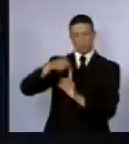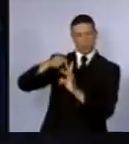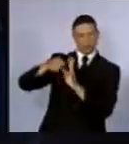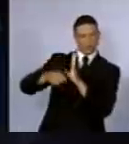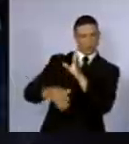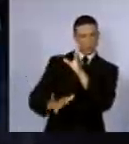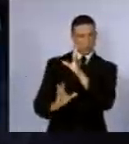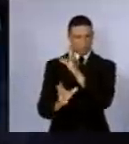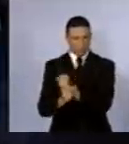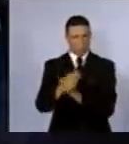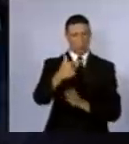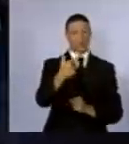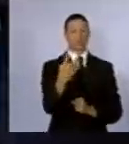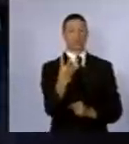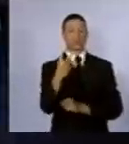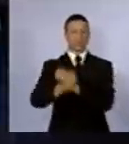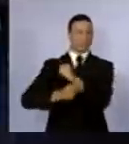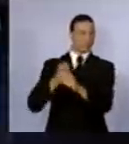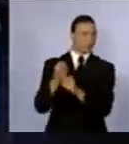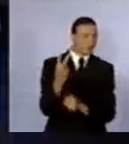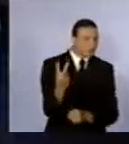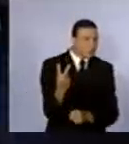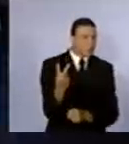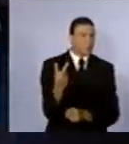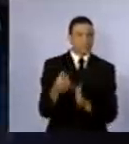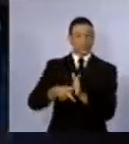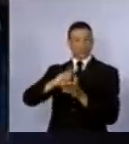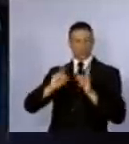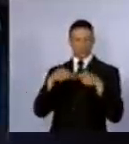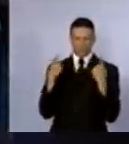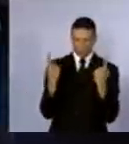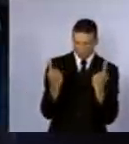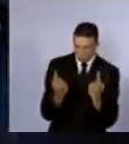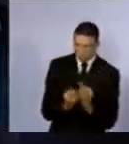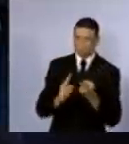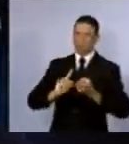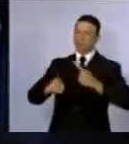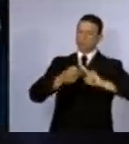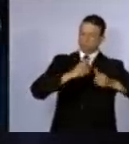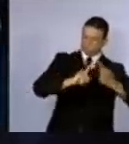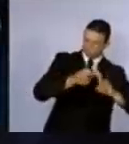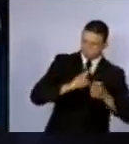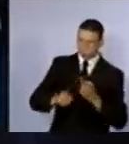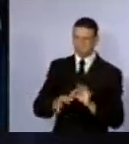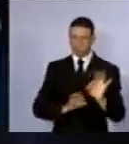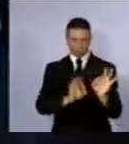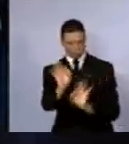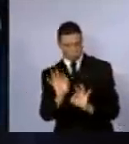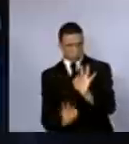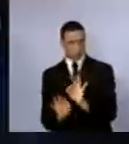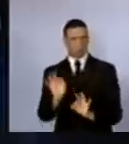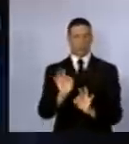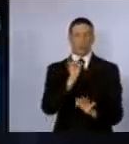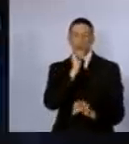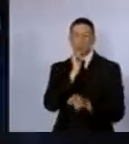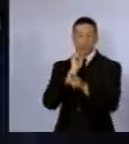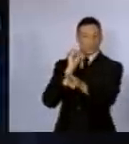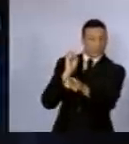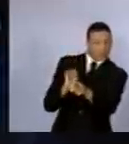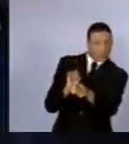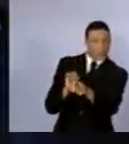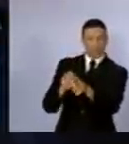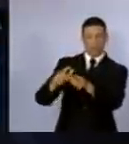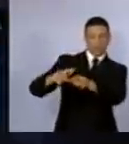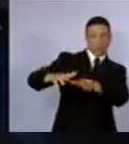um período muito grande, em que se faz audiências públicas, se faz toda uma negociação quando você tem, efetivamente, que desocupar